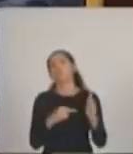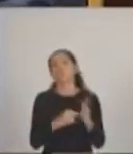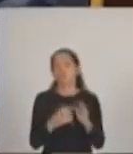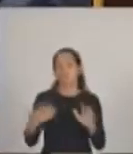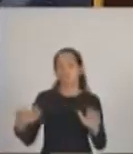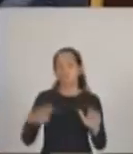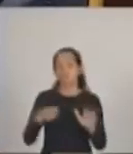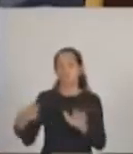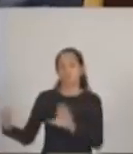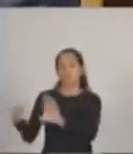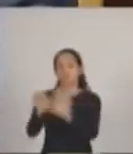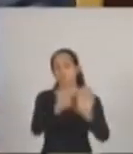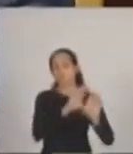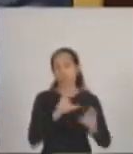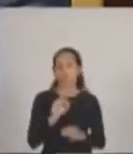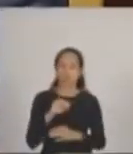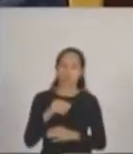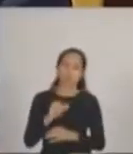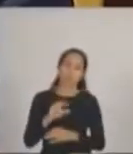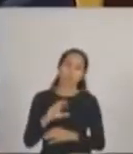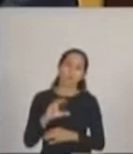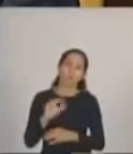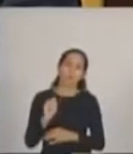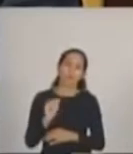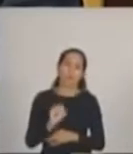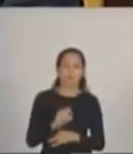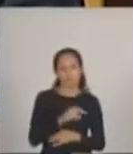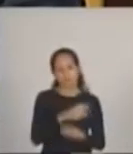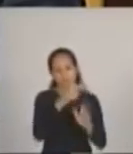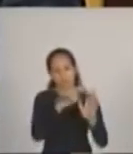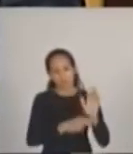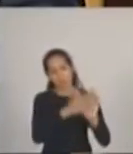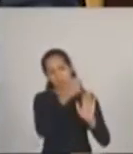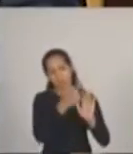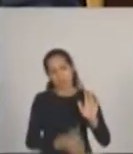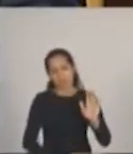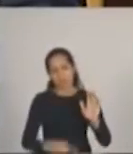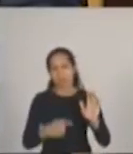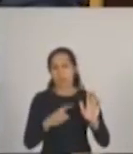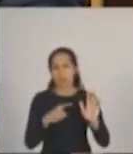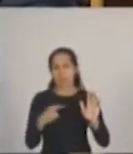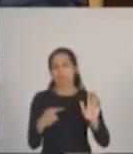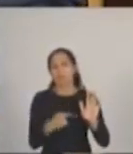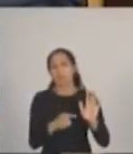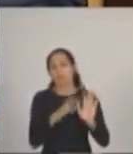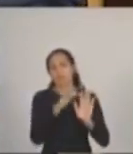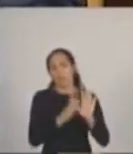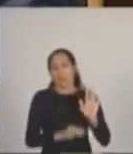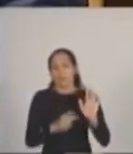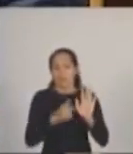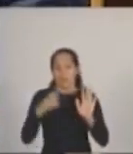relatório, que faço de forma de parecer, por ser esta uma